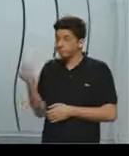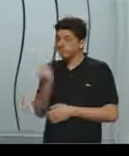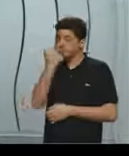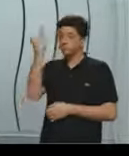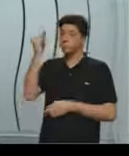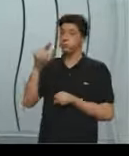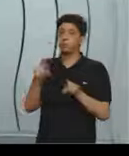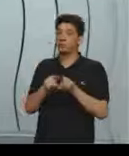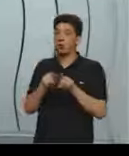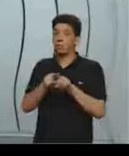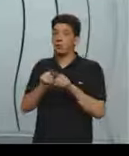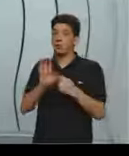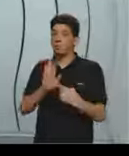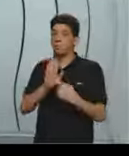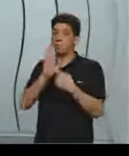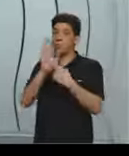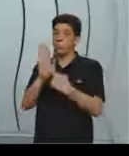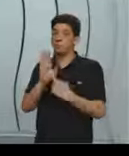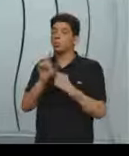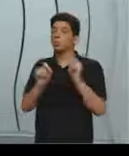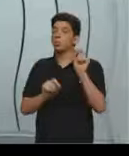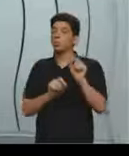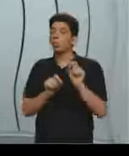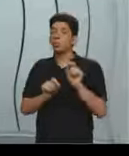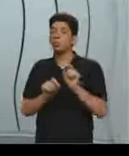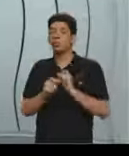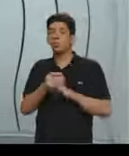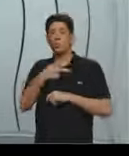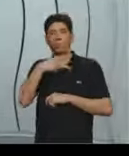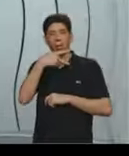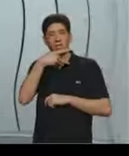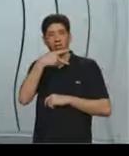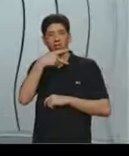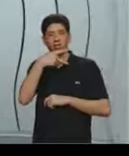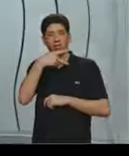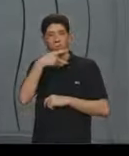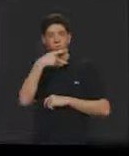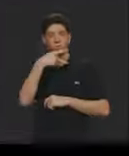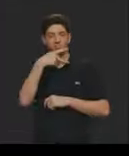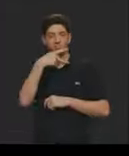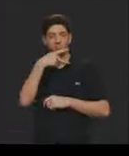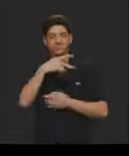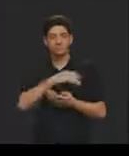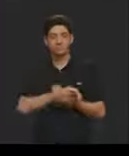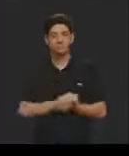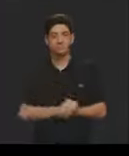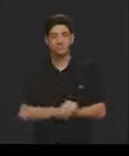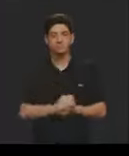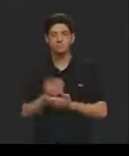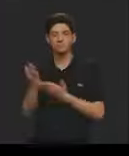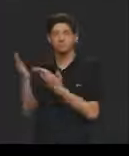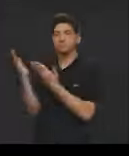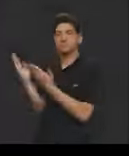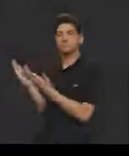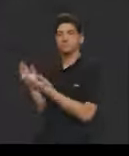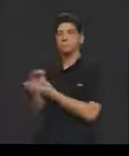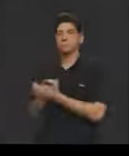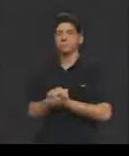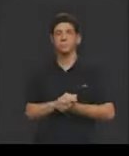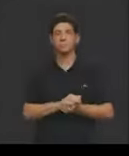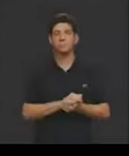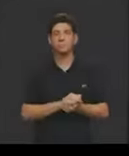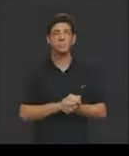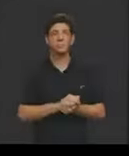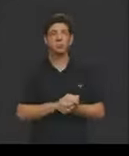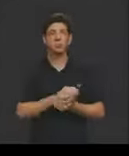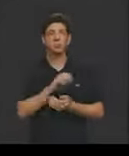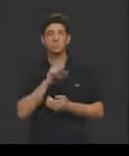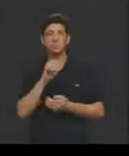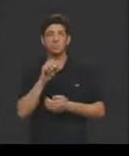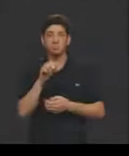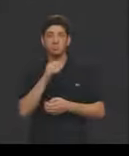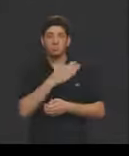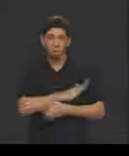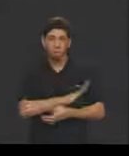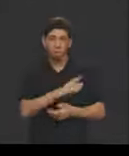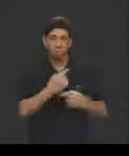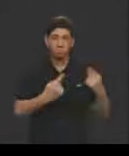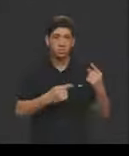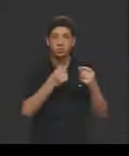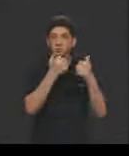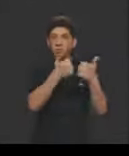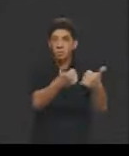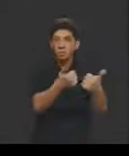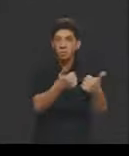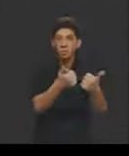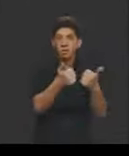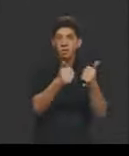ela vai lançar uma perspectiva sobre isso foi Platão e o Platão e falar nada de errado com aqueles que não gostam de política simplesmente